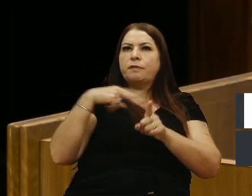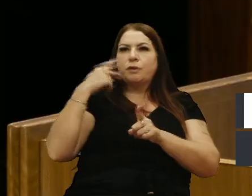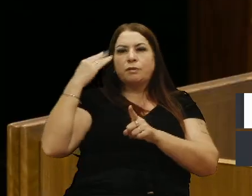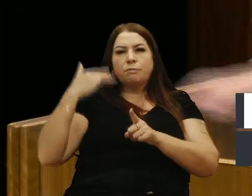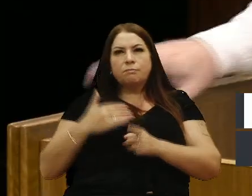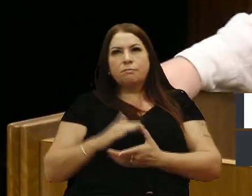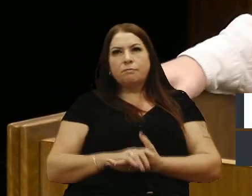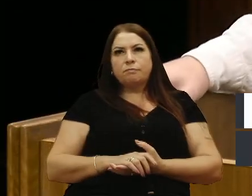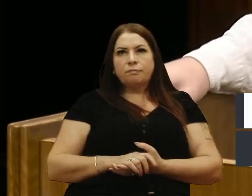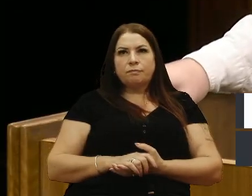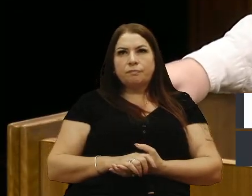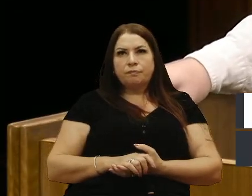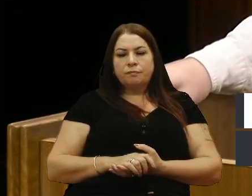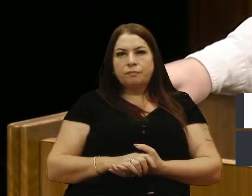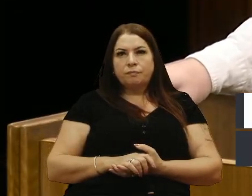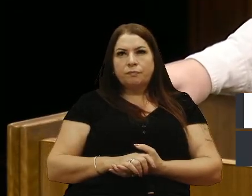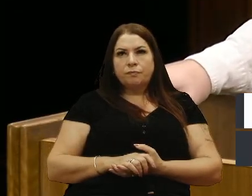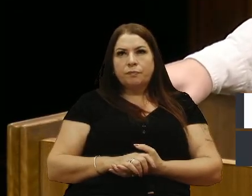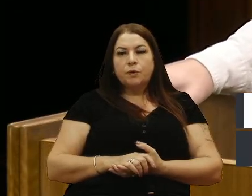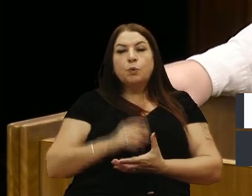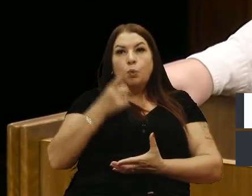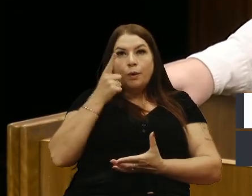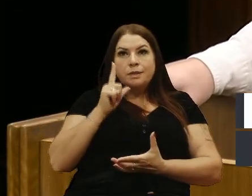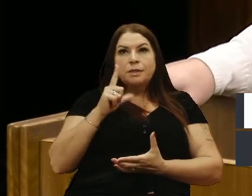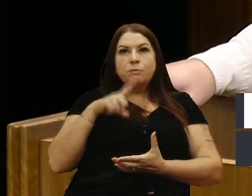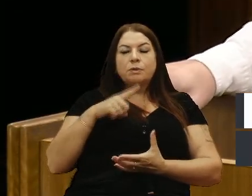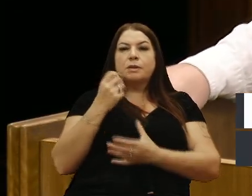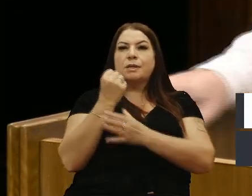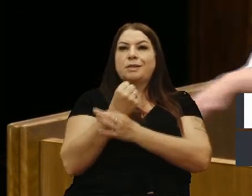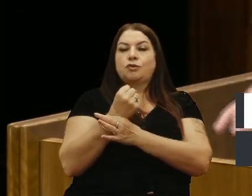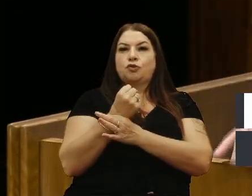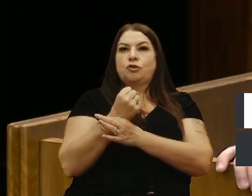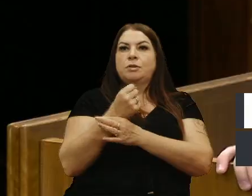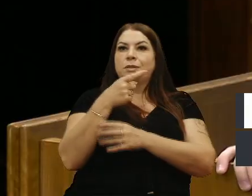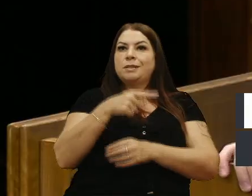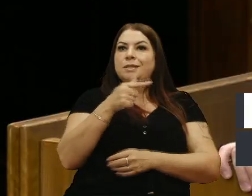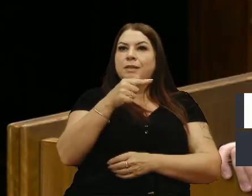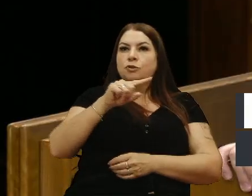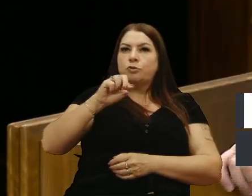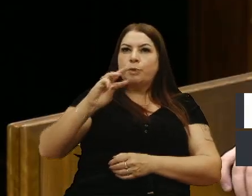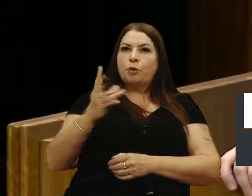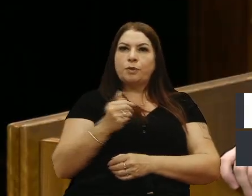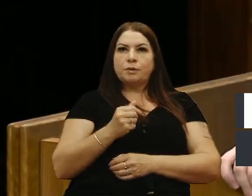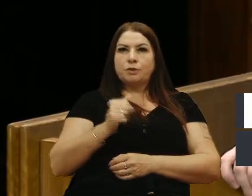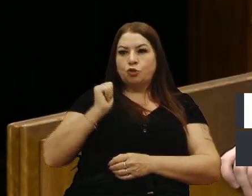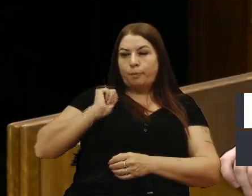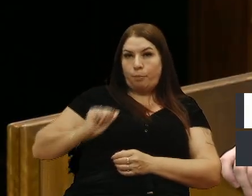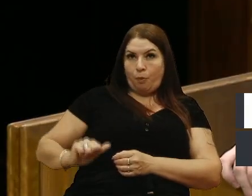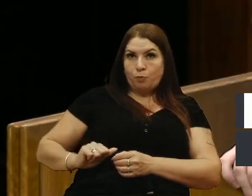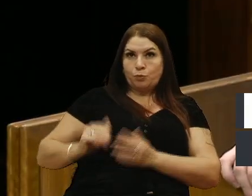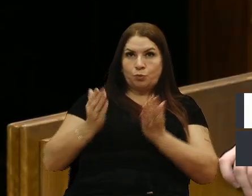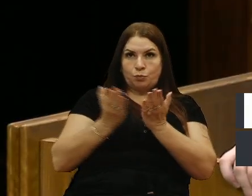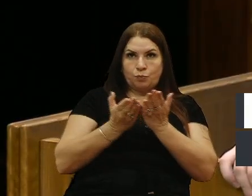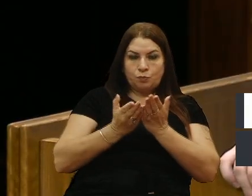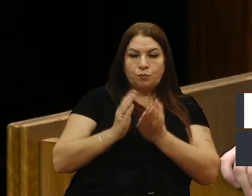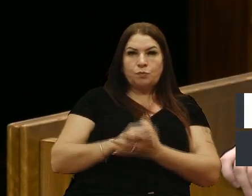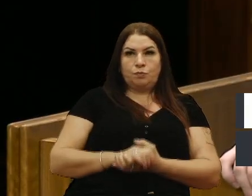Daiane Mello, conseguindo garantir 7 milhões de bolsas de estudo,